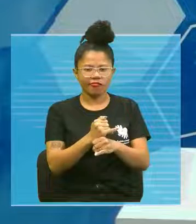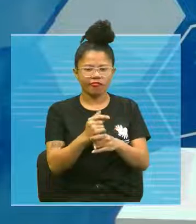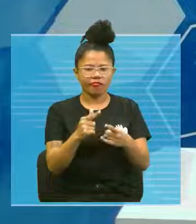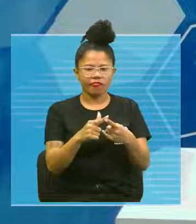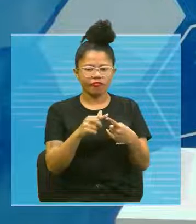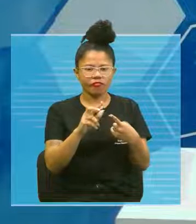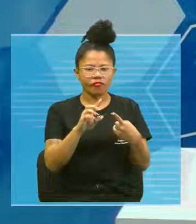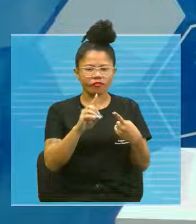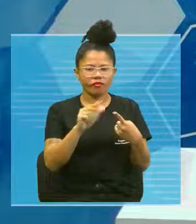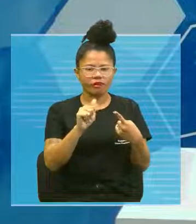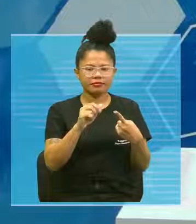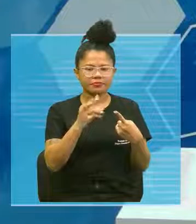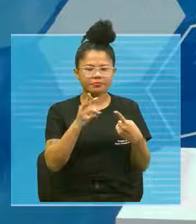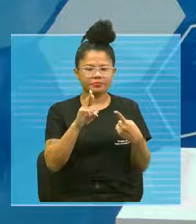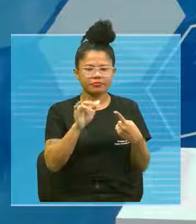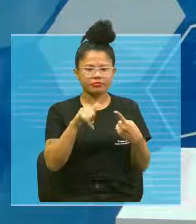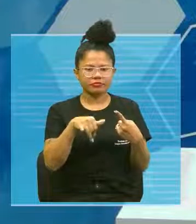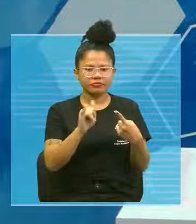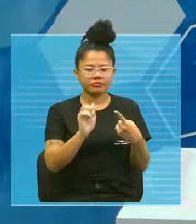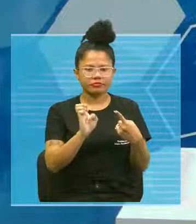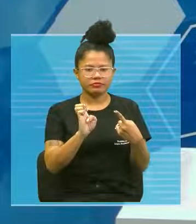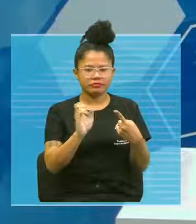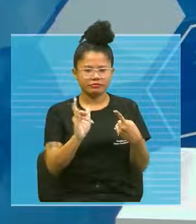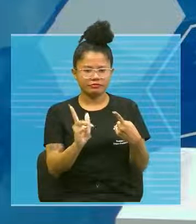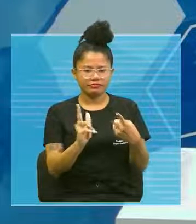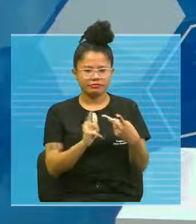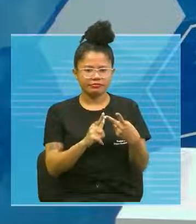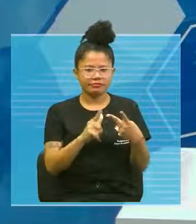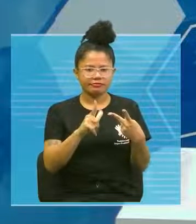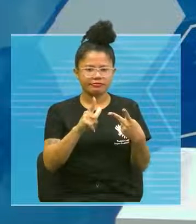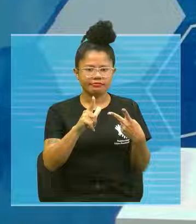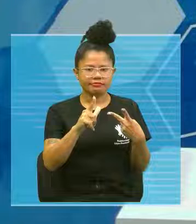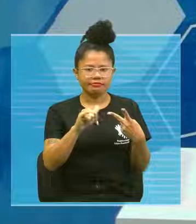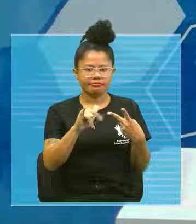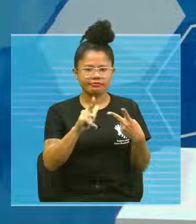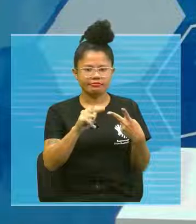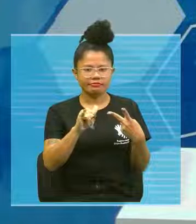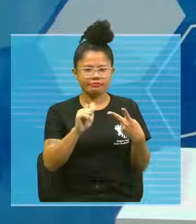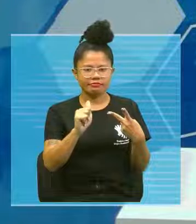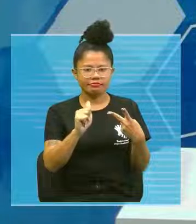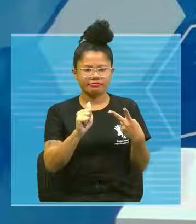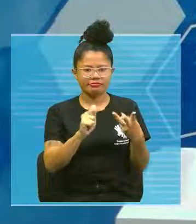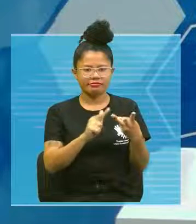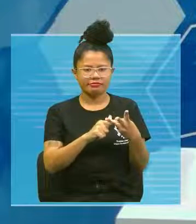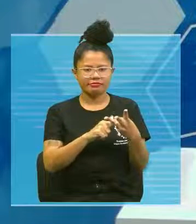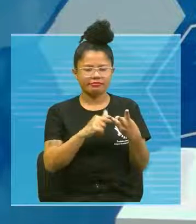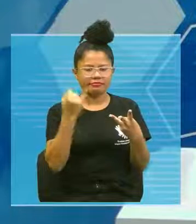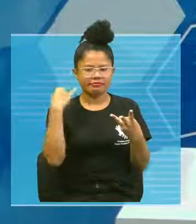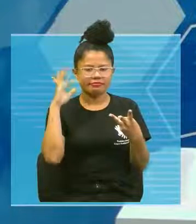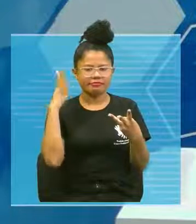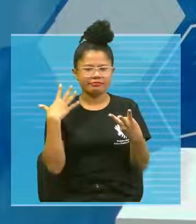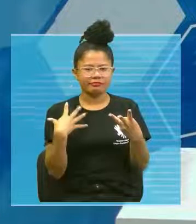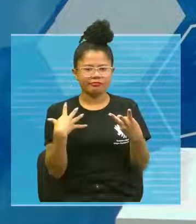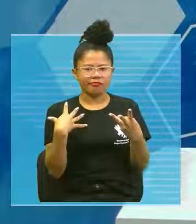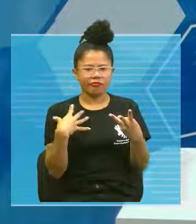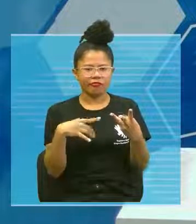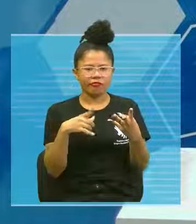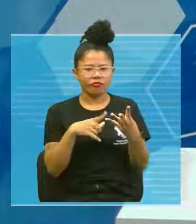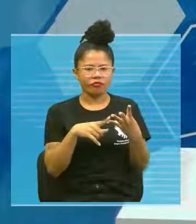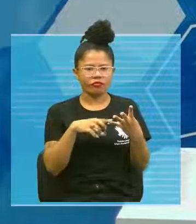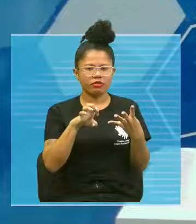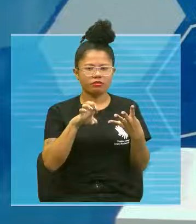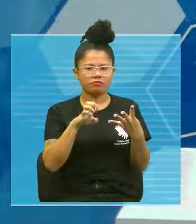Adriano Adriel Lilia Joice Edu